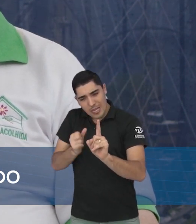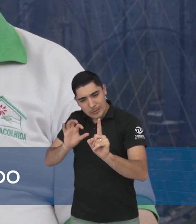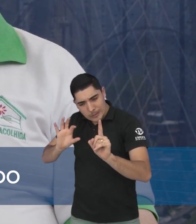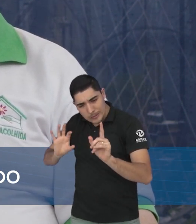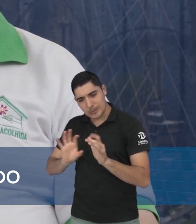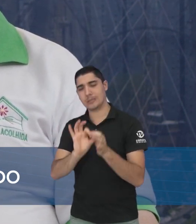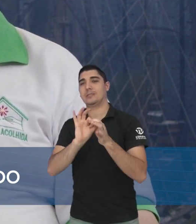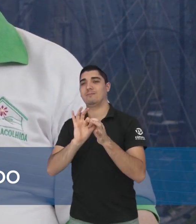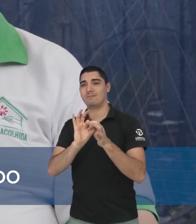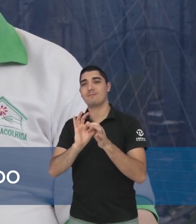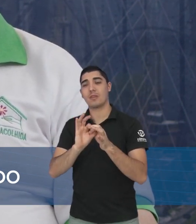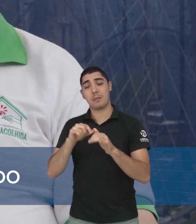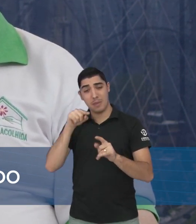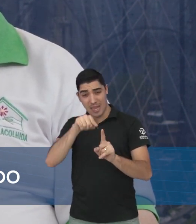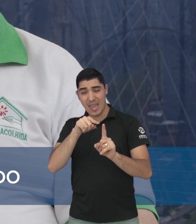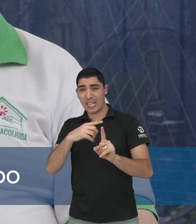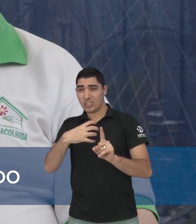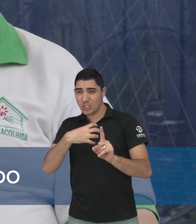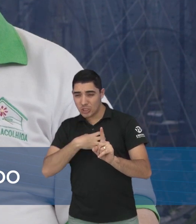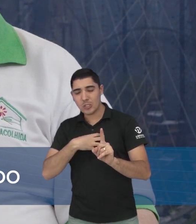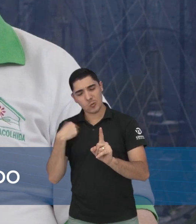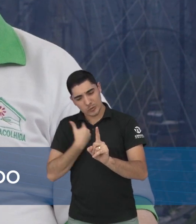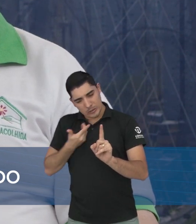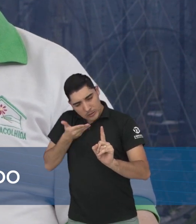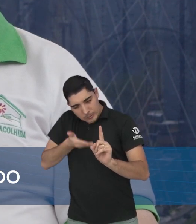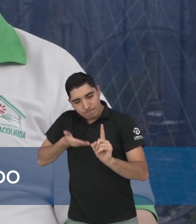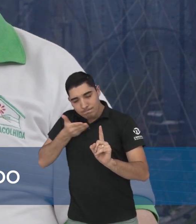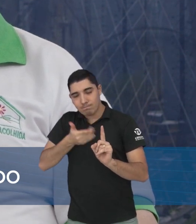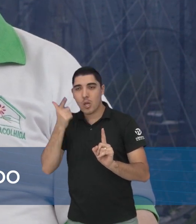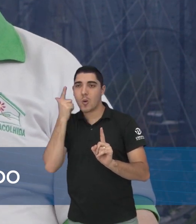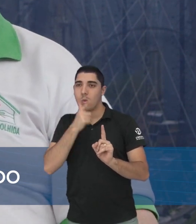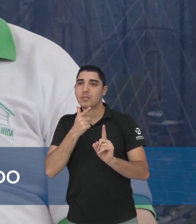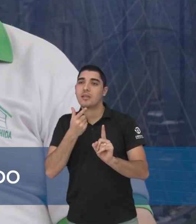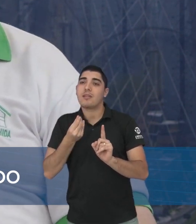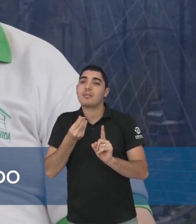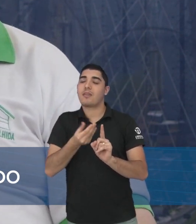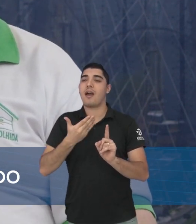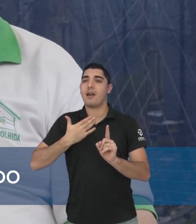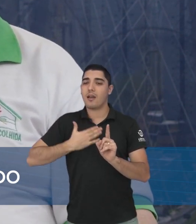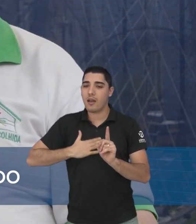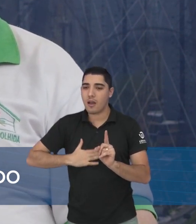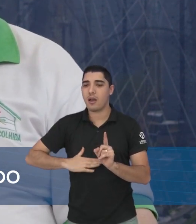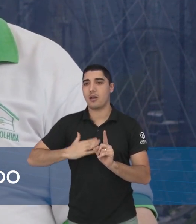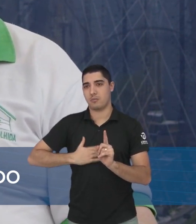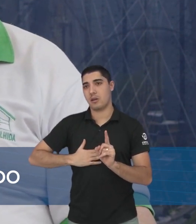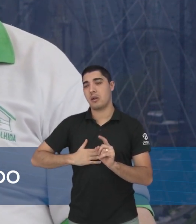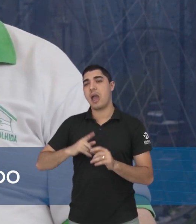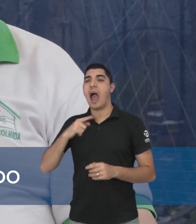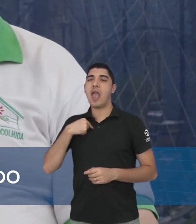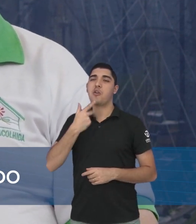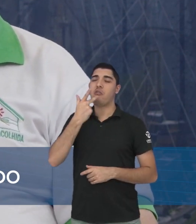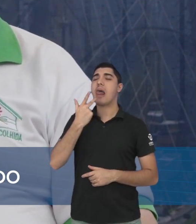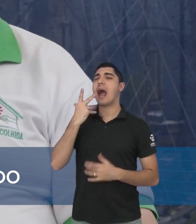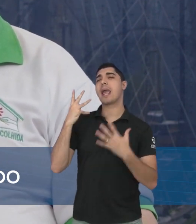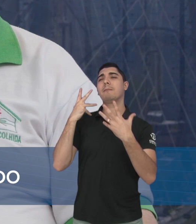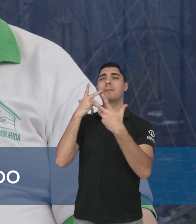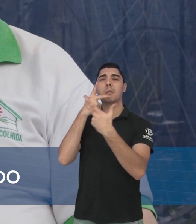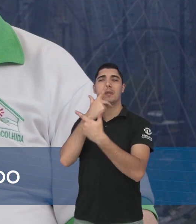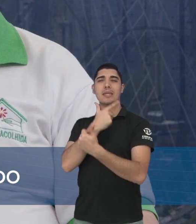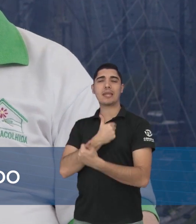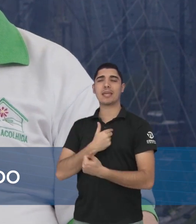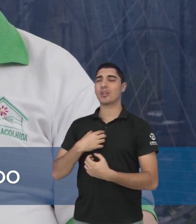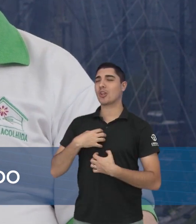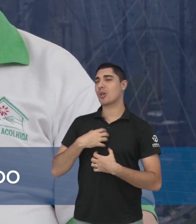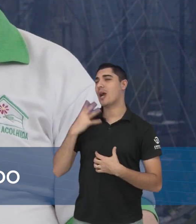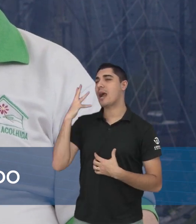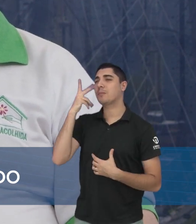de forma que elas possam sentir que os corações delas estejam massageados. Não é a ideia romantizar, como